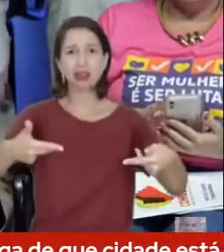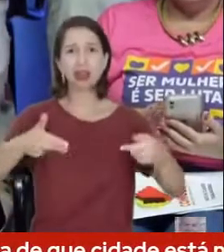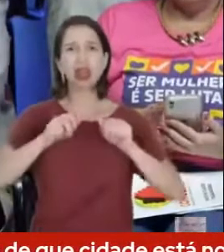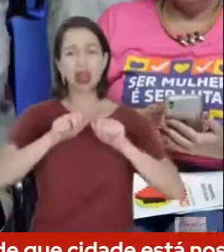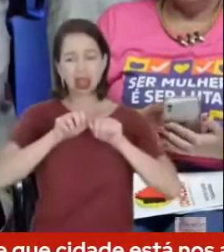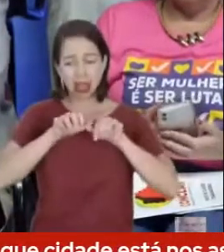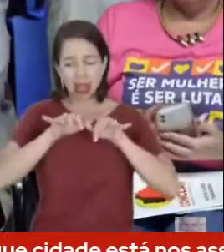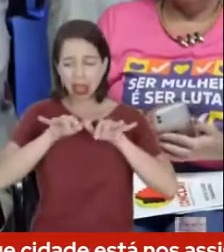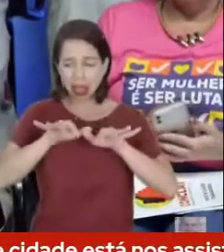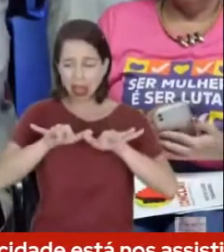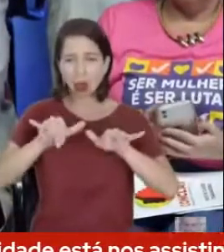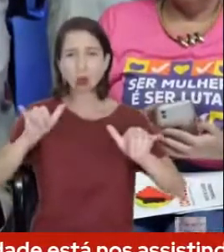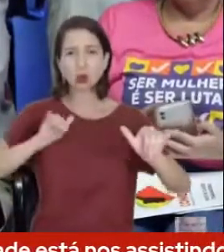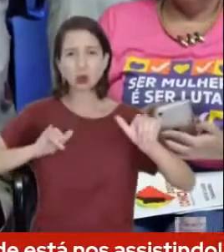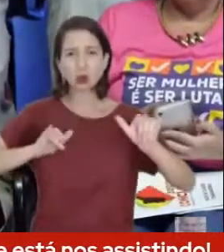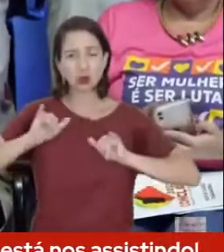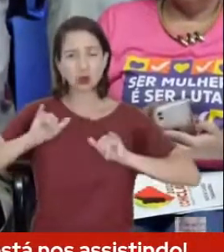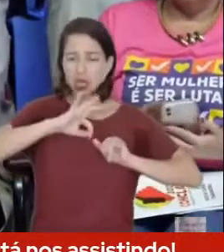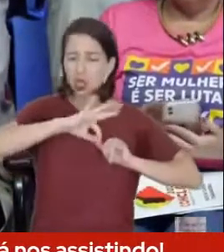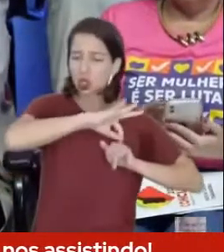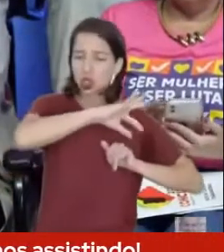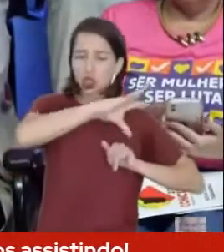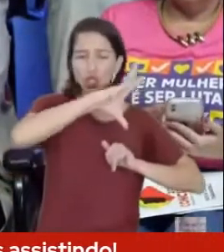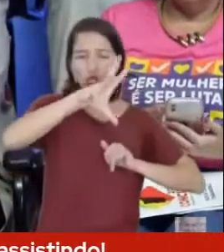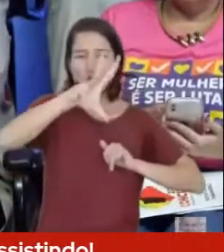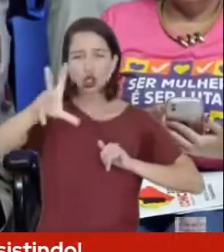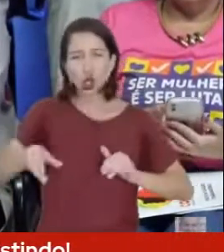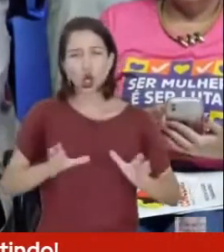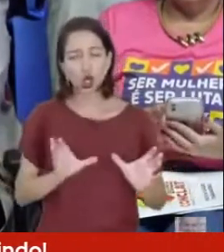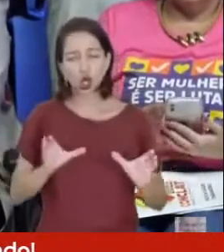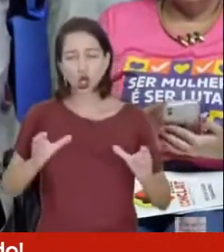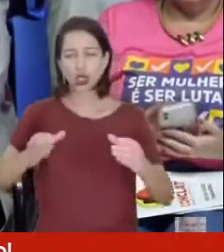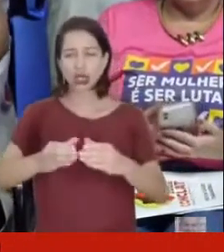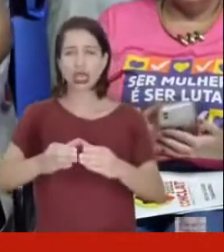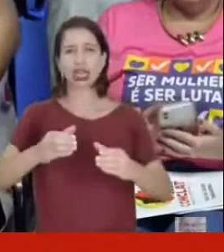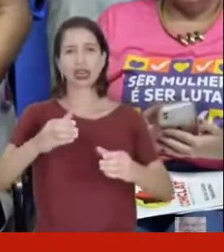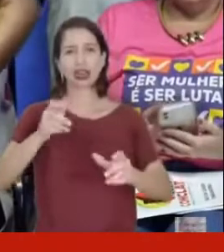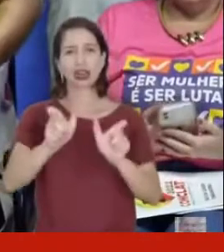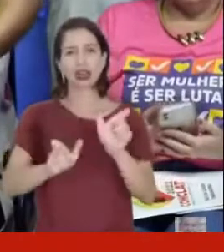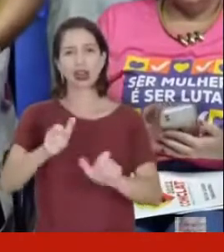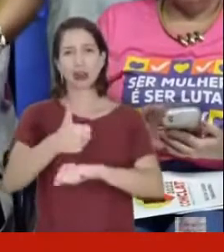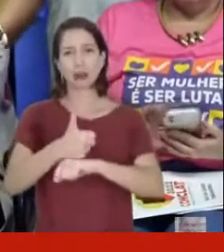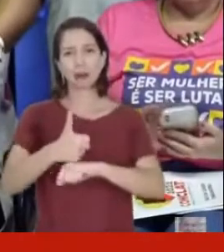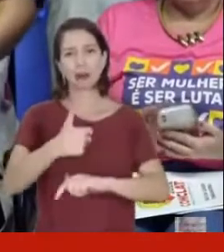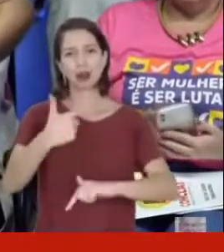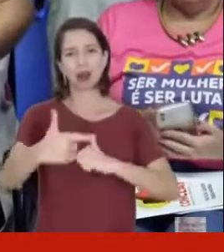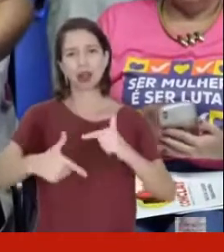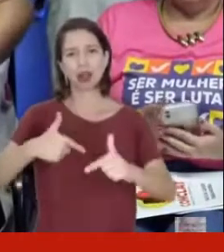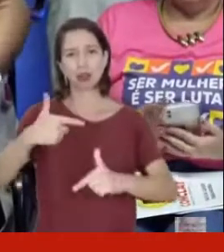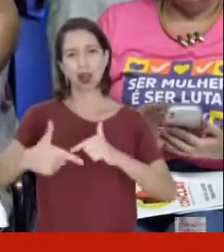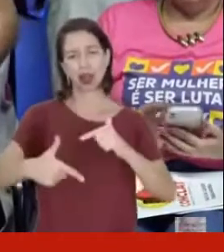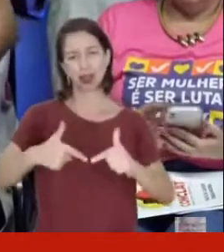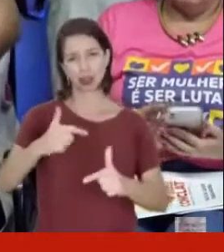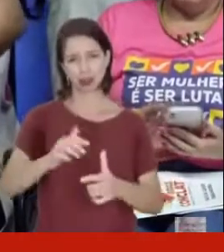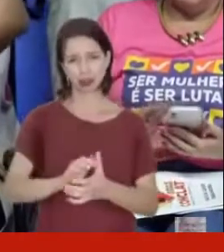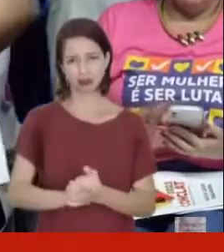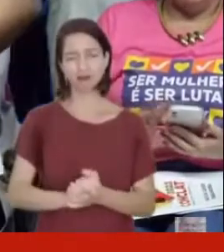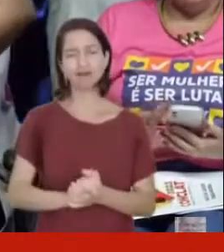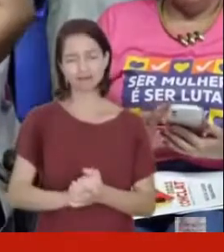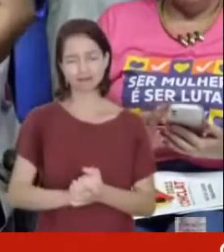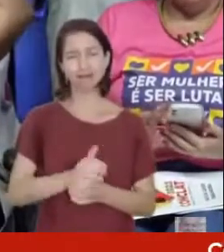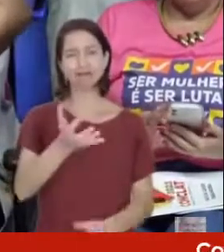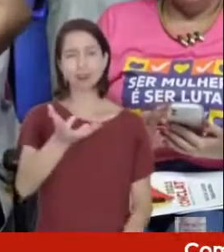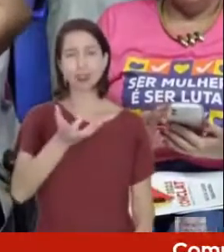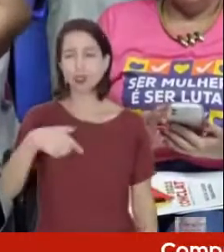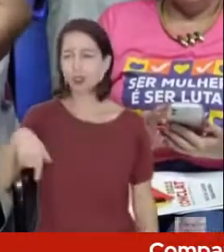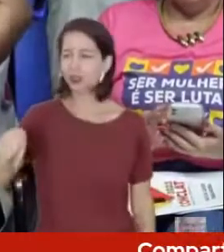Eu queria que cada um pensasse bem nessa situação, porque toda vez que